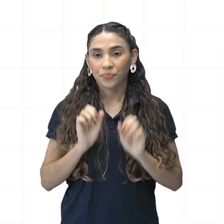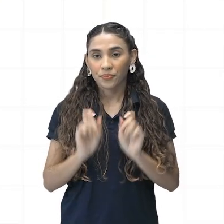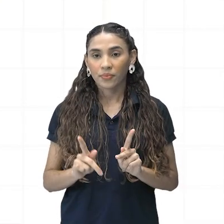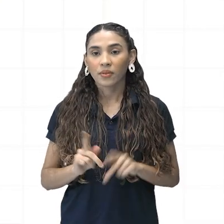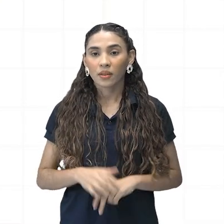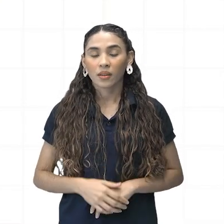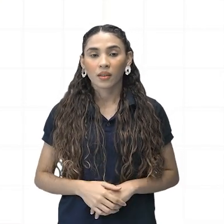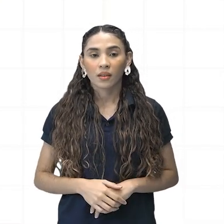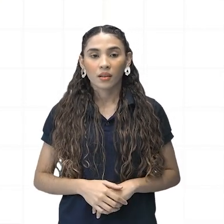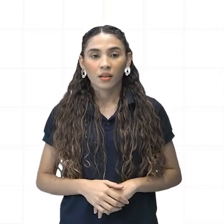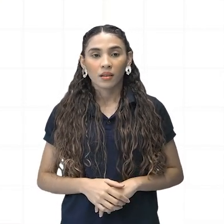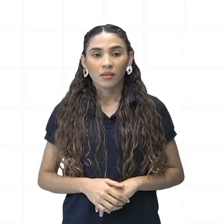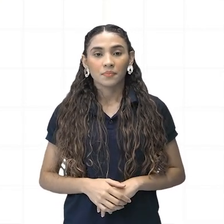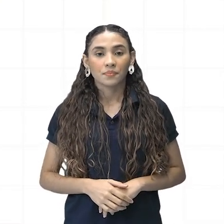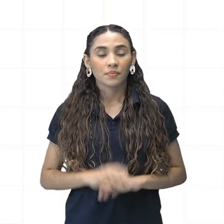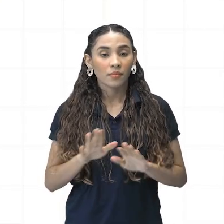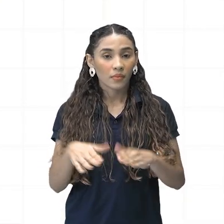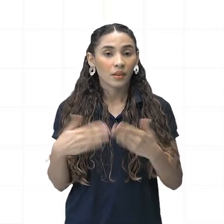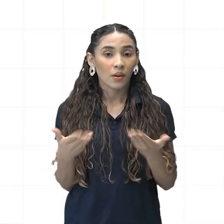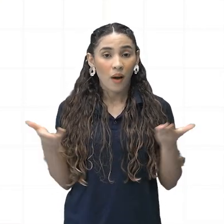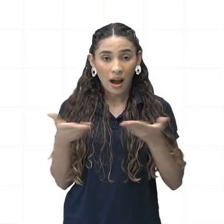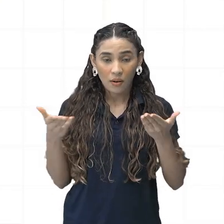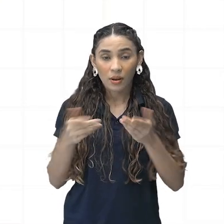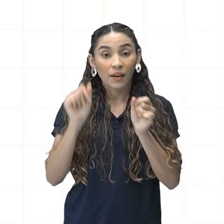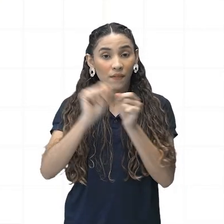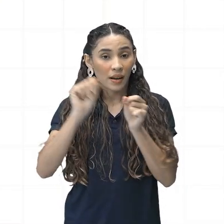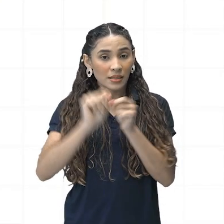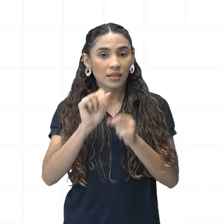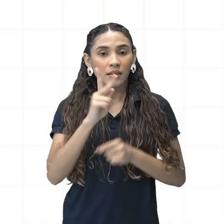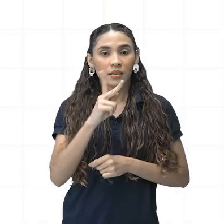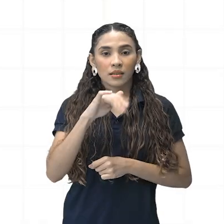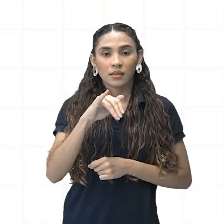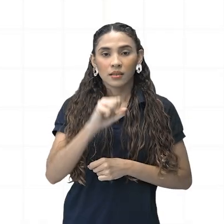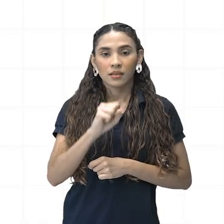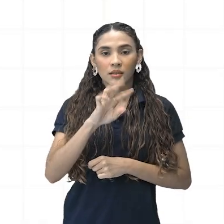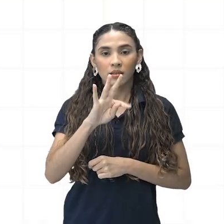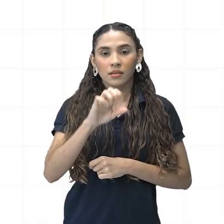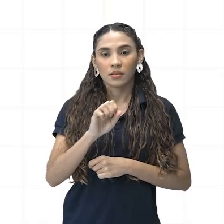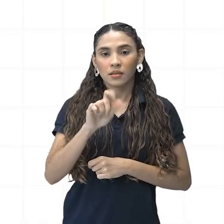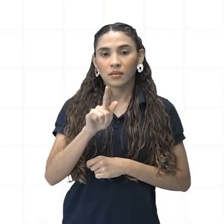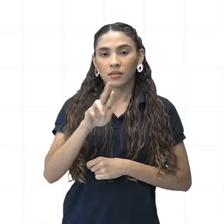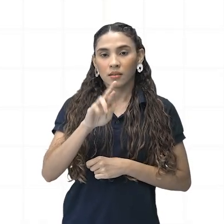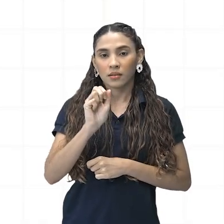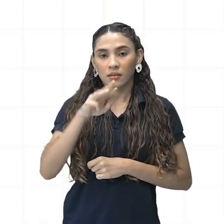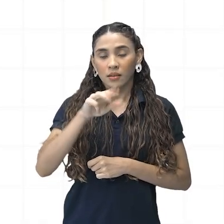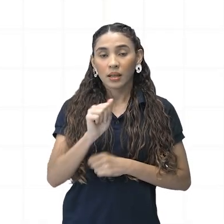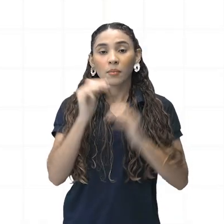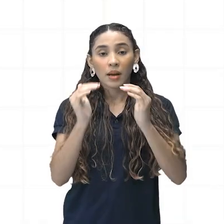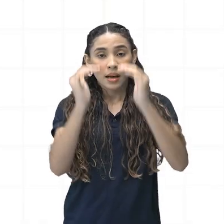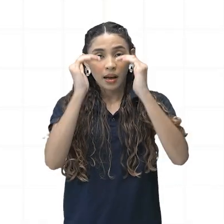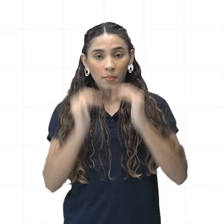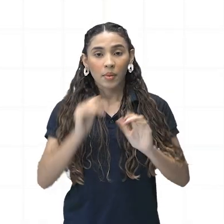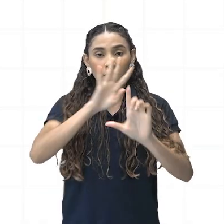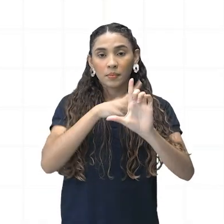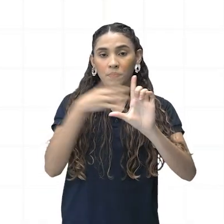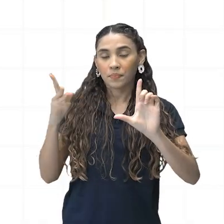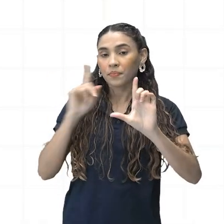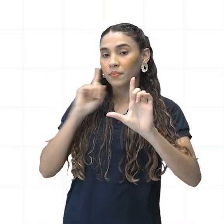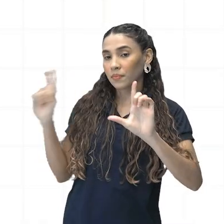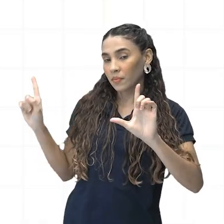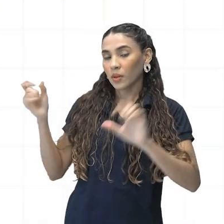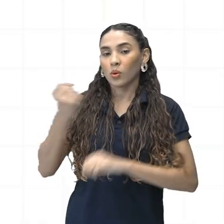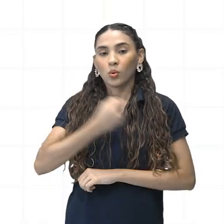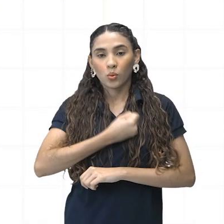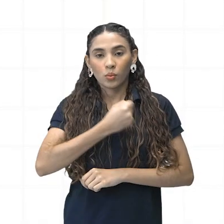bem? Então, vamos construir um histograma. A tabela abaixo mostra as notas dos alunos do